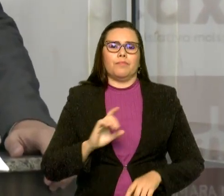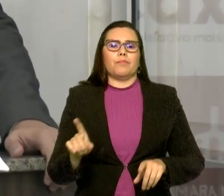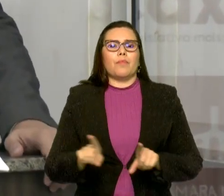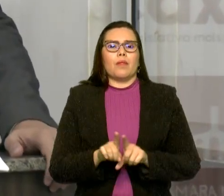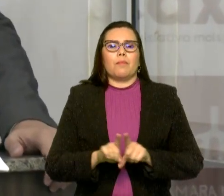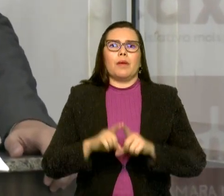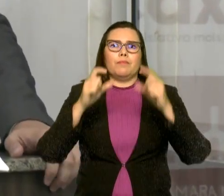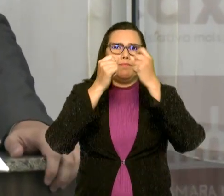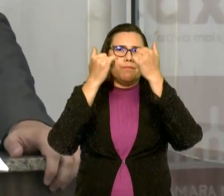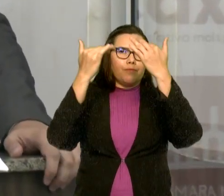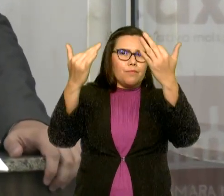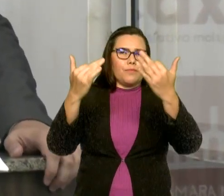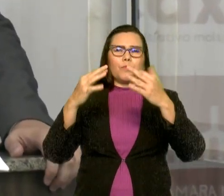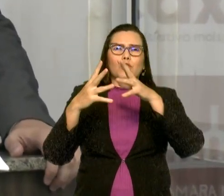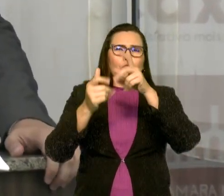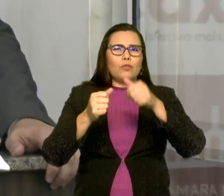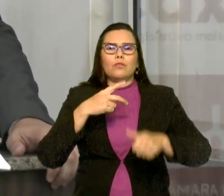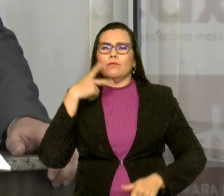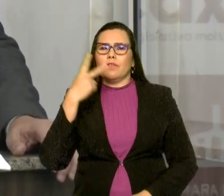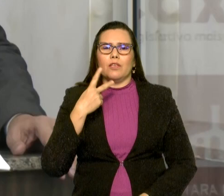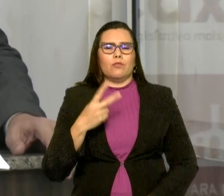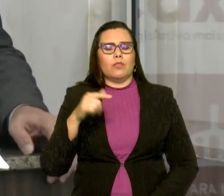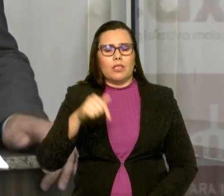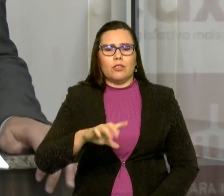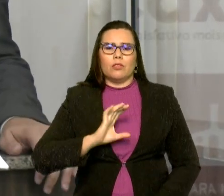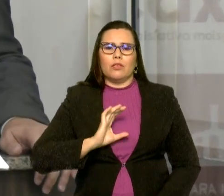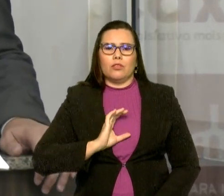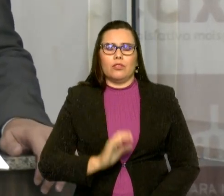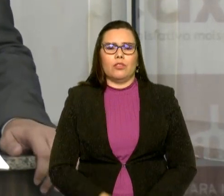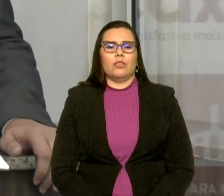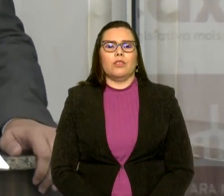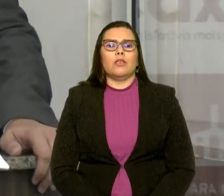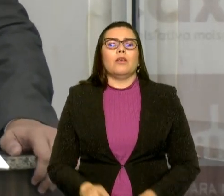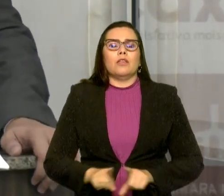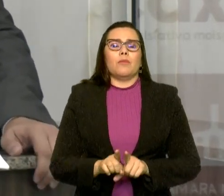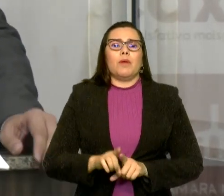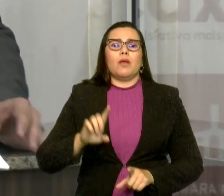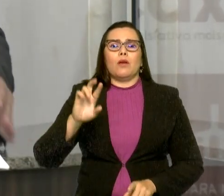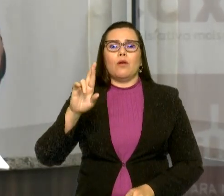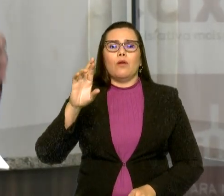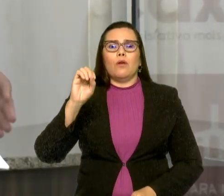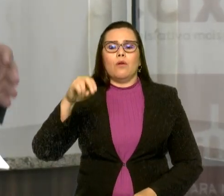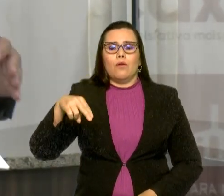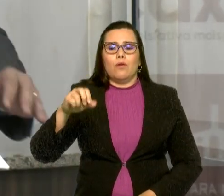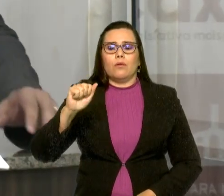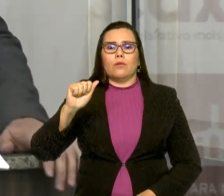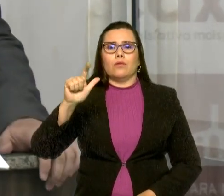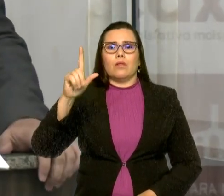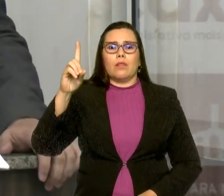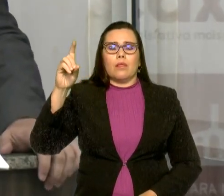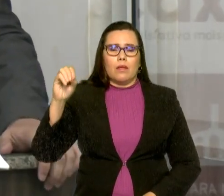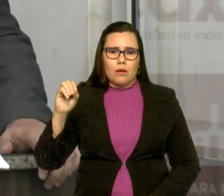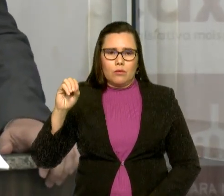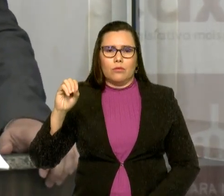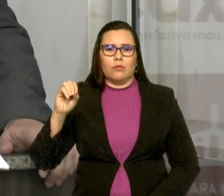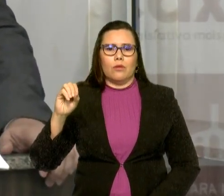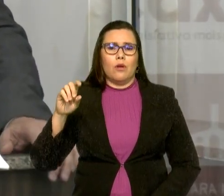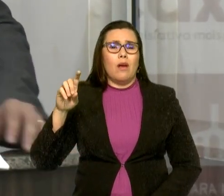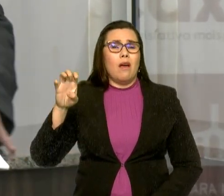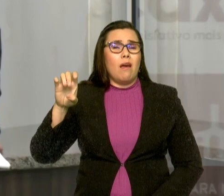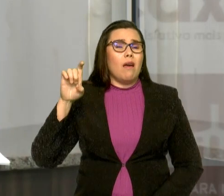amigo Ronaldo Chaves, ex-vereador dessa casa, e que inspirou, deputado Iracema, exatamente a elaboração desse